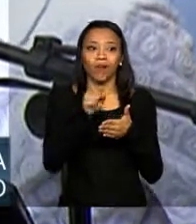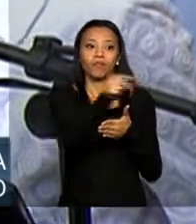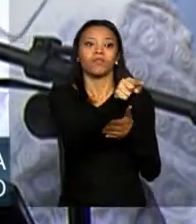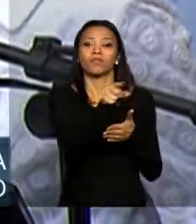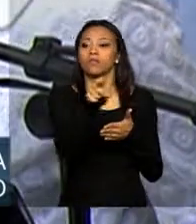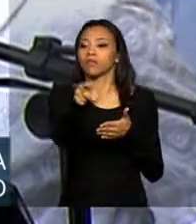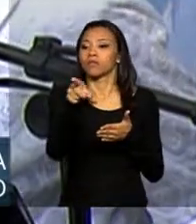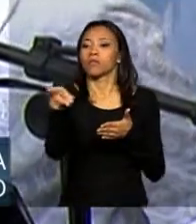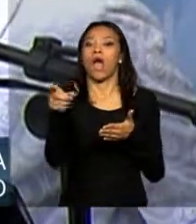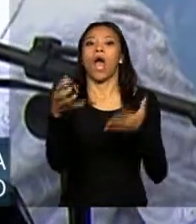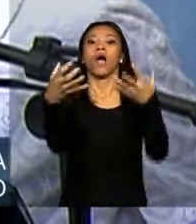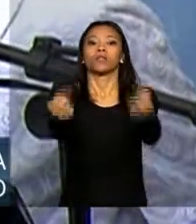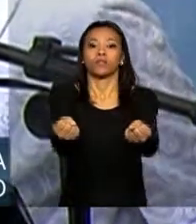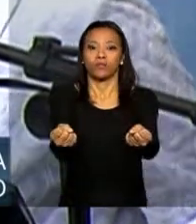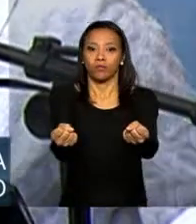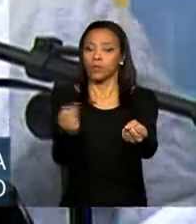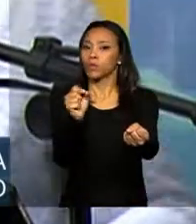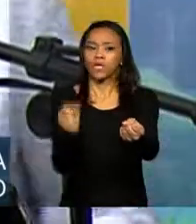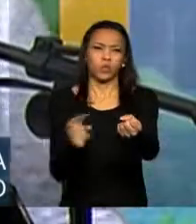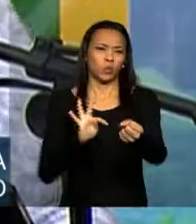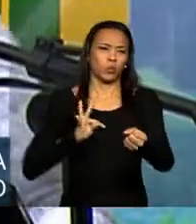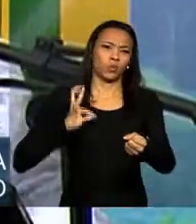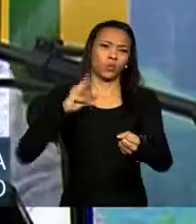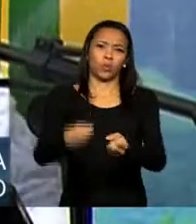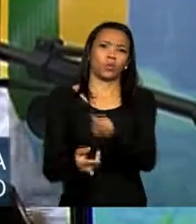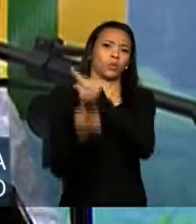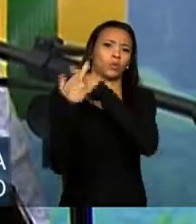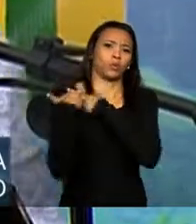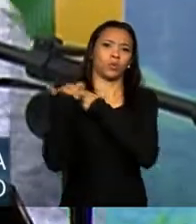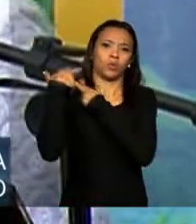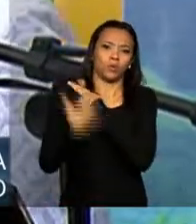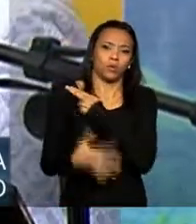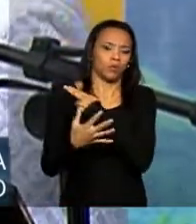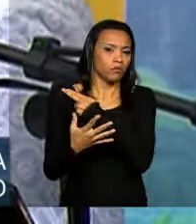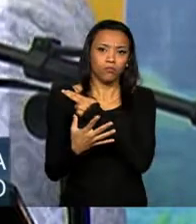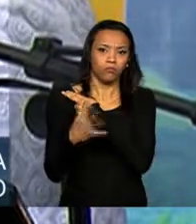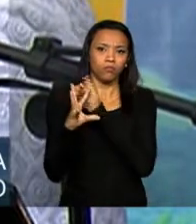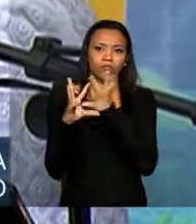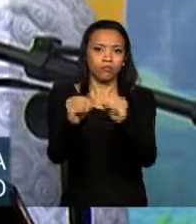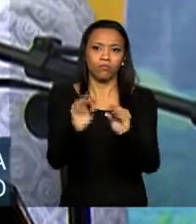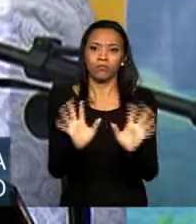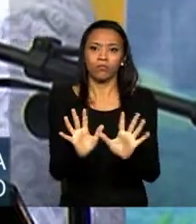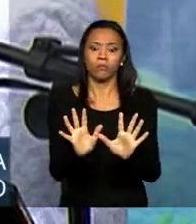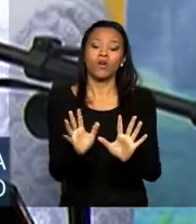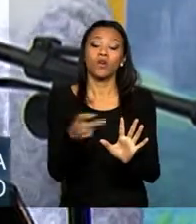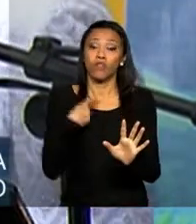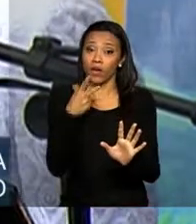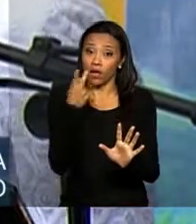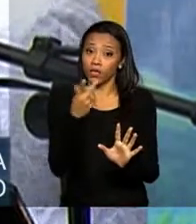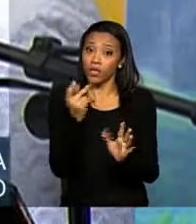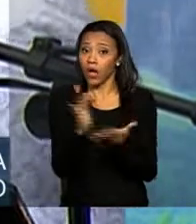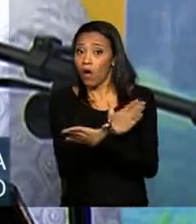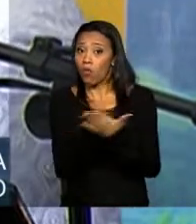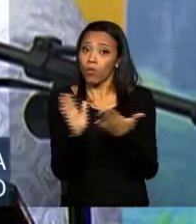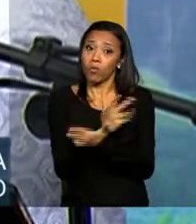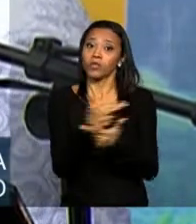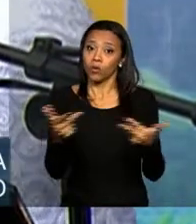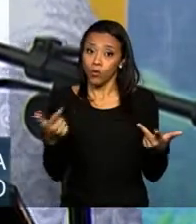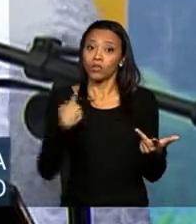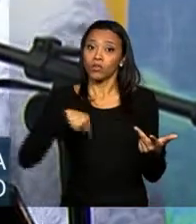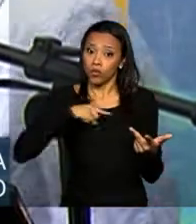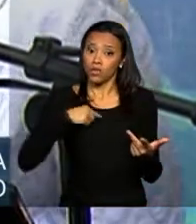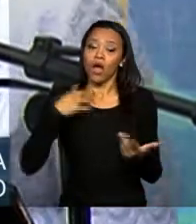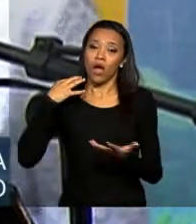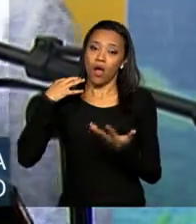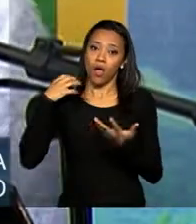toda a responsabilidade o que nós estamos dizendo é que algumas coisas nós continuamos